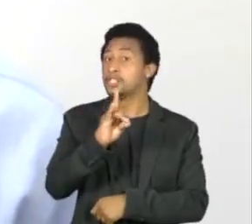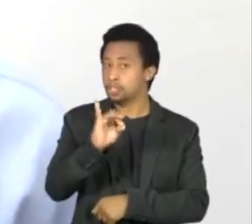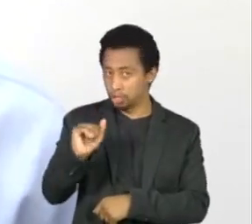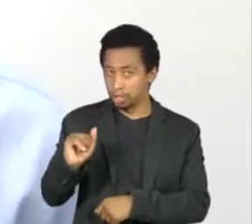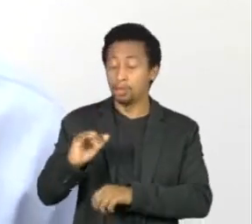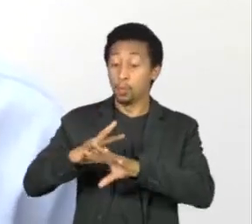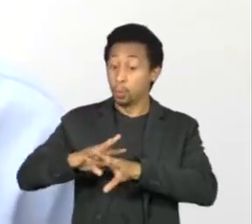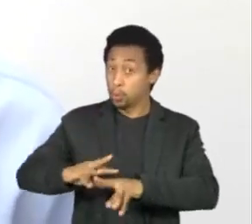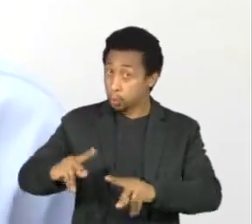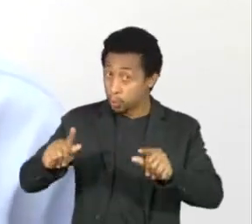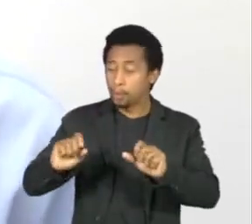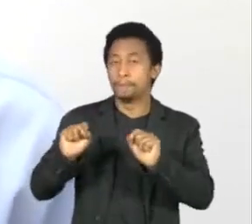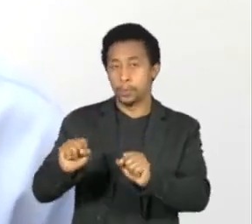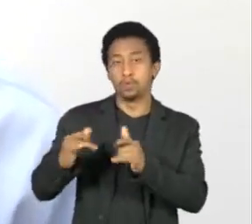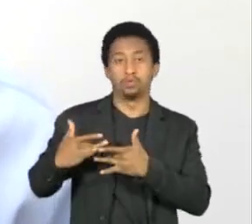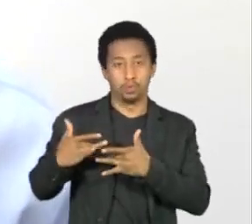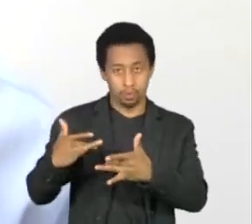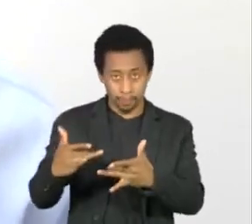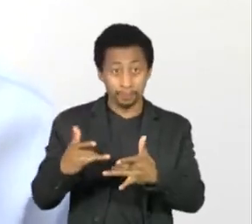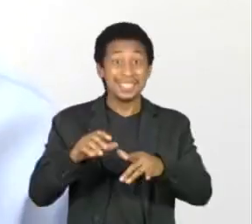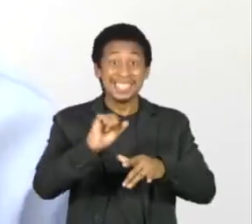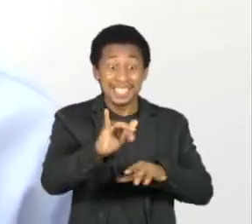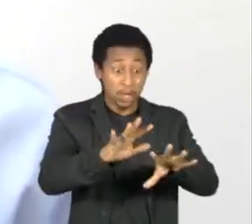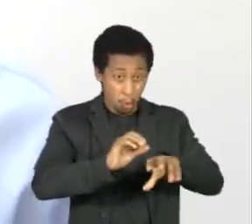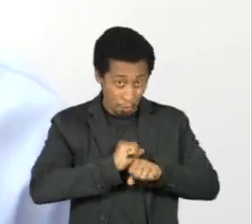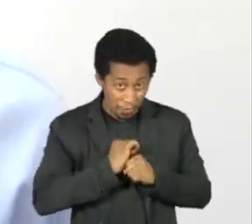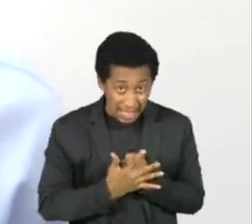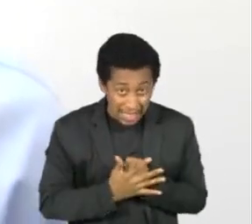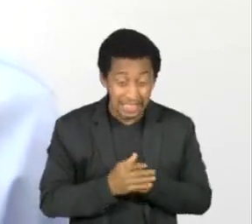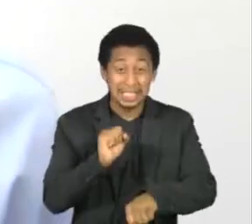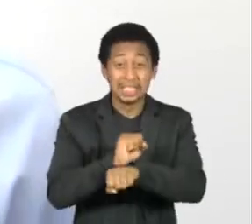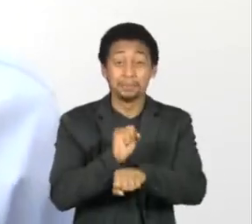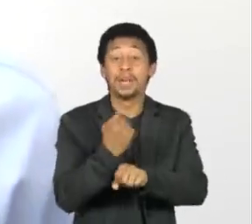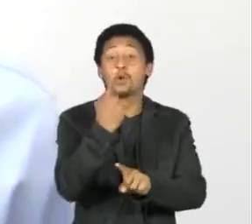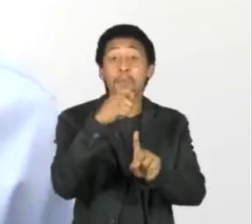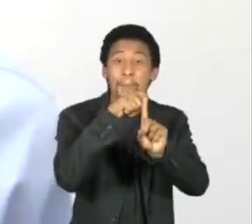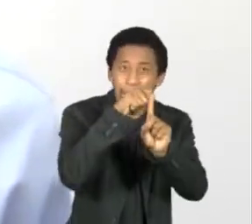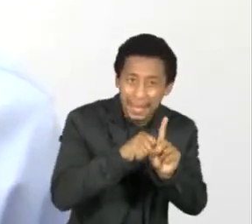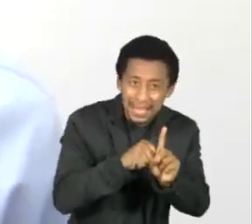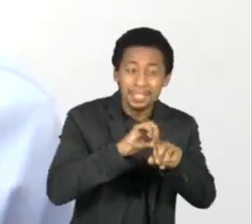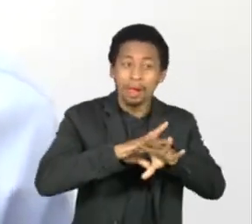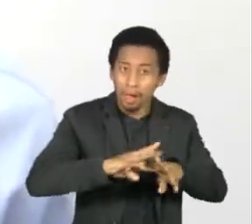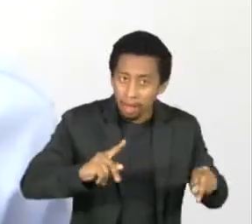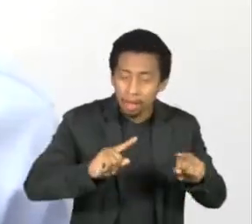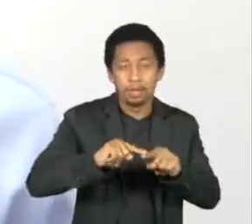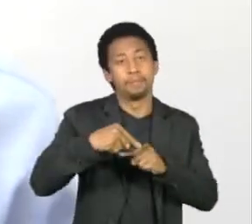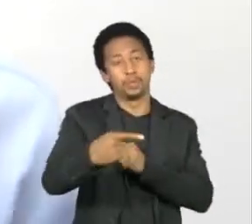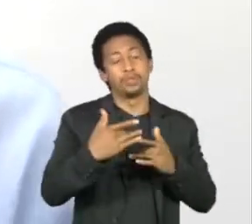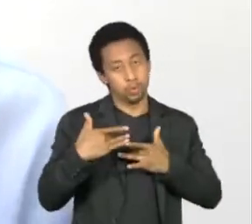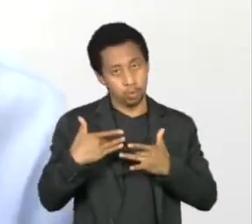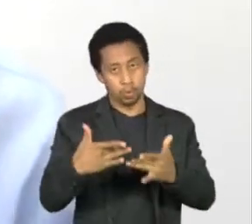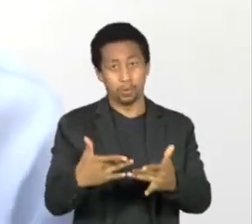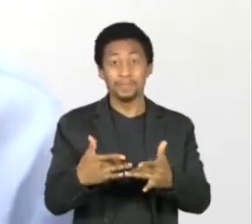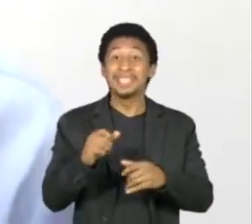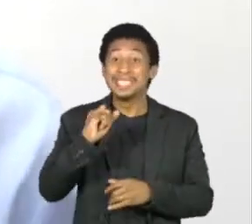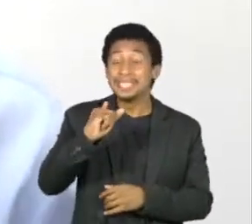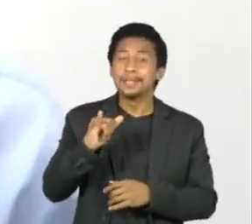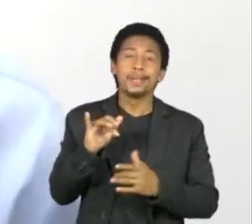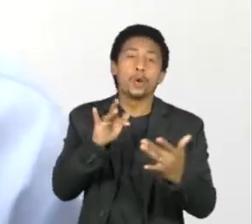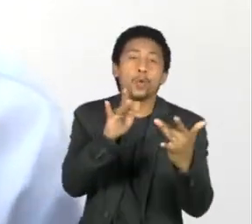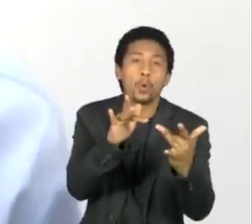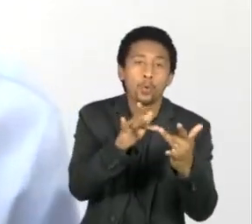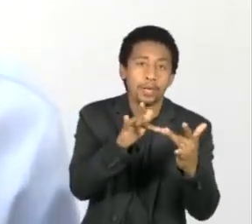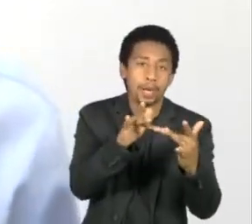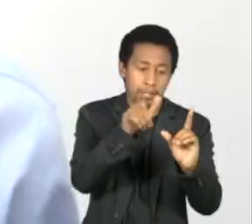melhora a pessoa que teve corrigir precisa aguardar 30 dias após a médica a melhora e aquela pessoa que somente teve